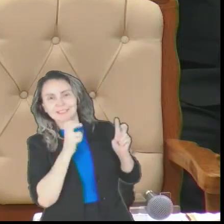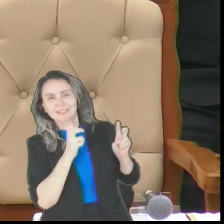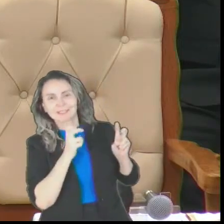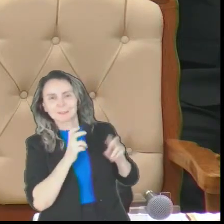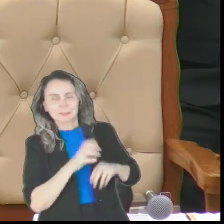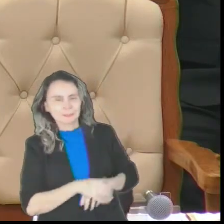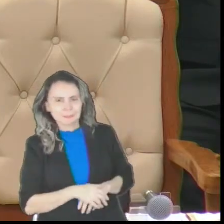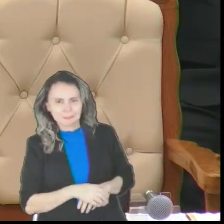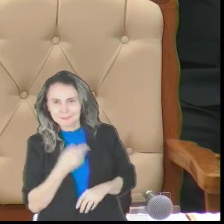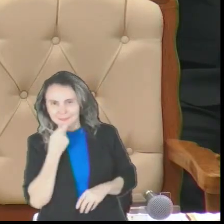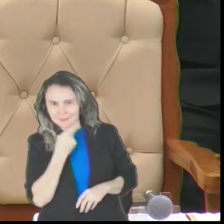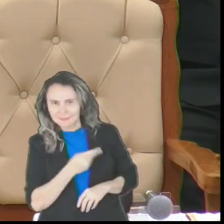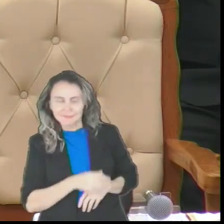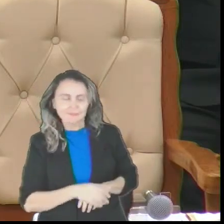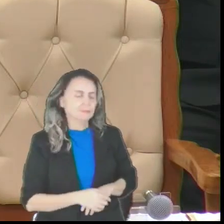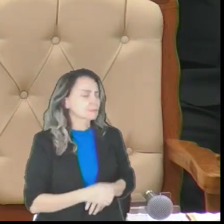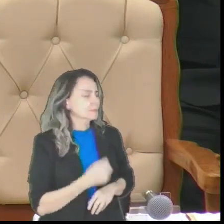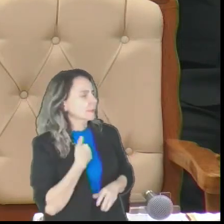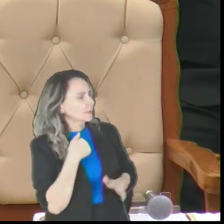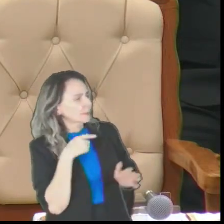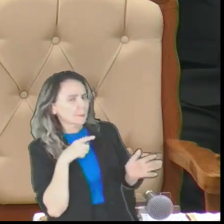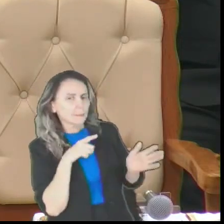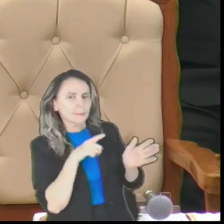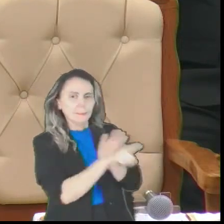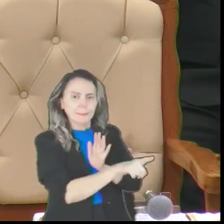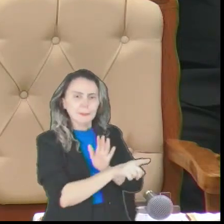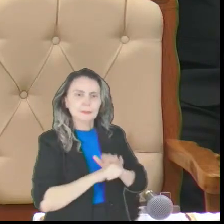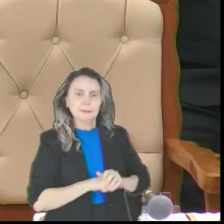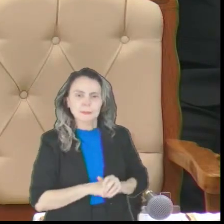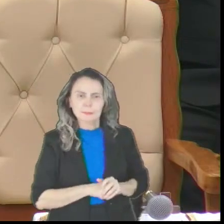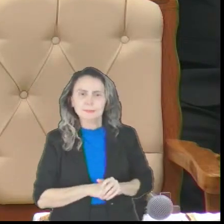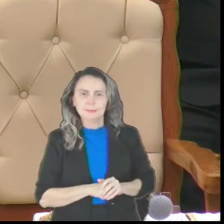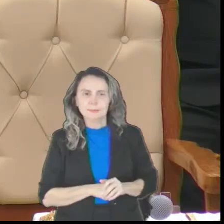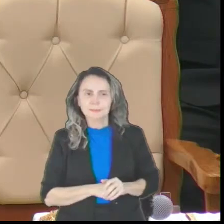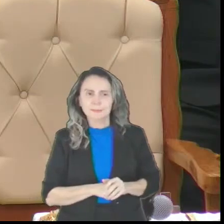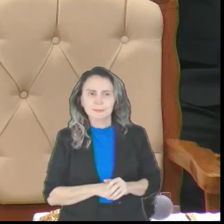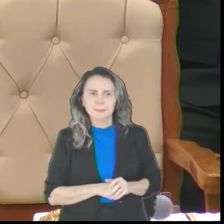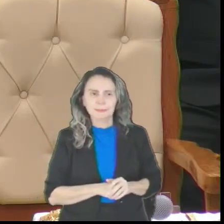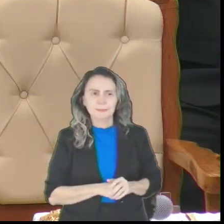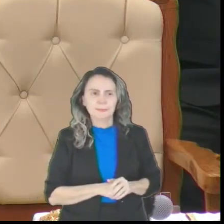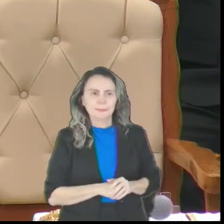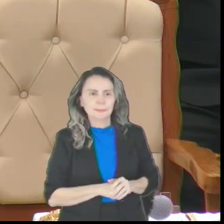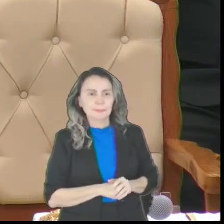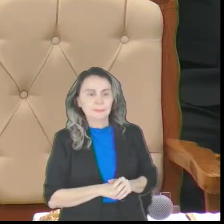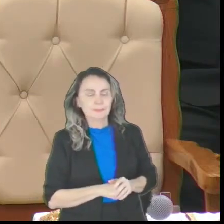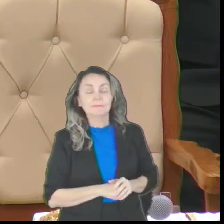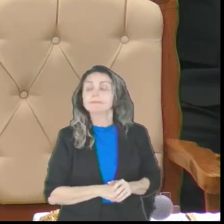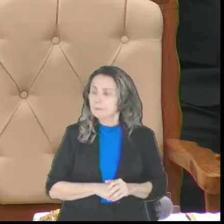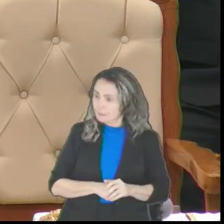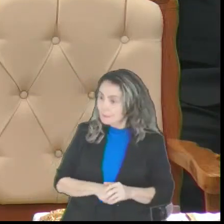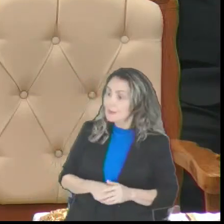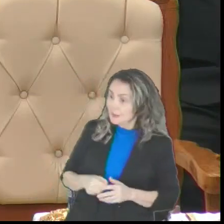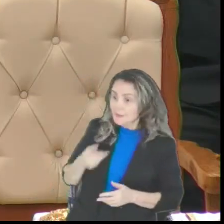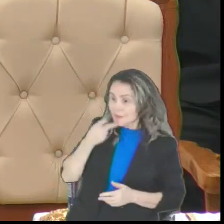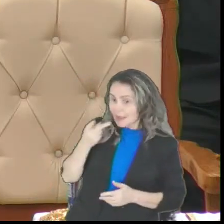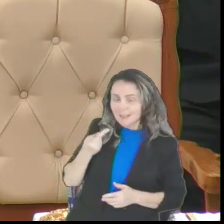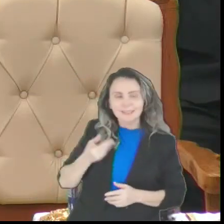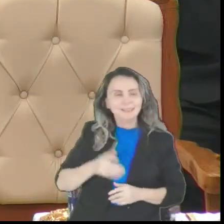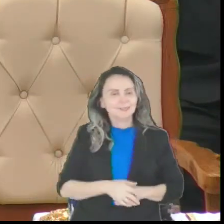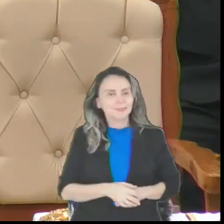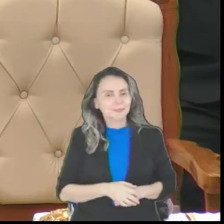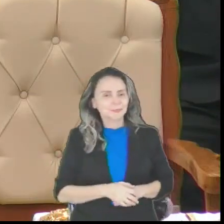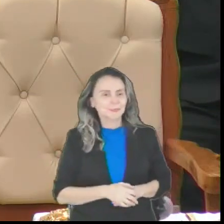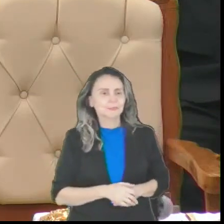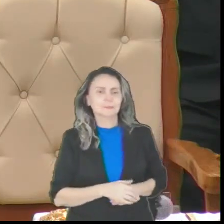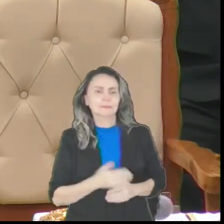eu tenho para lhe perguntar nesse instante. Simão dize a mestre. Ele disse: um certo